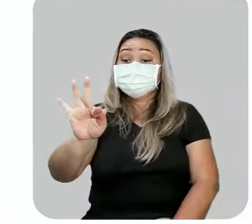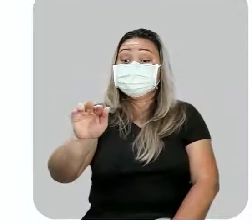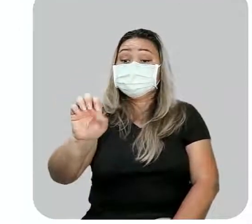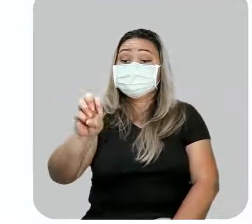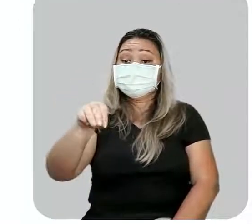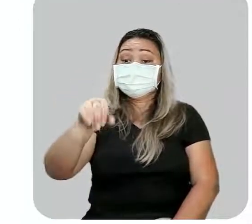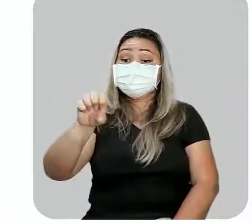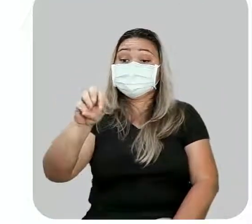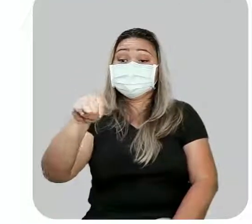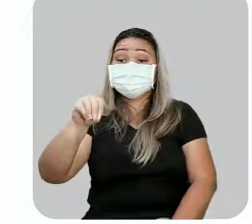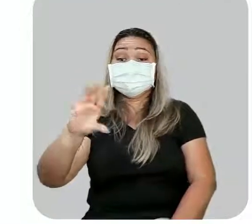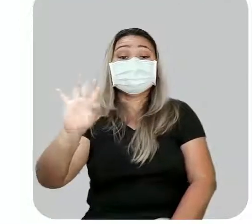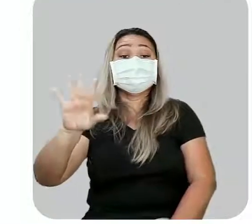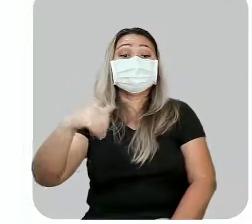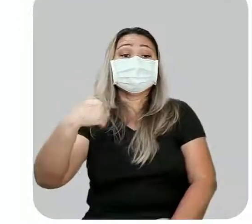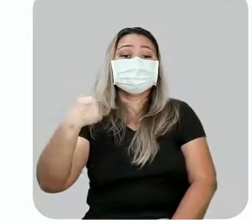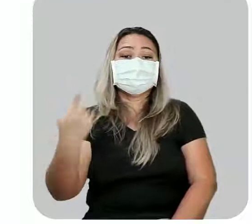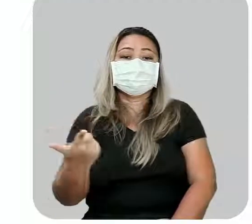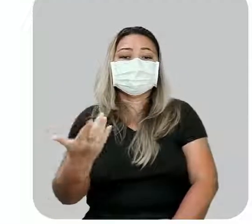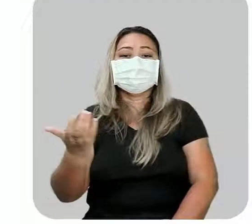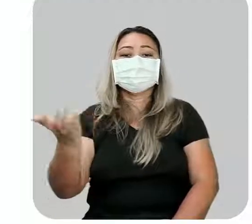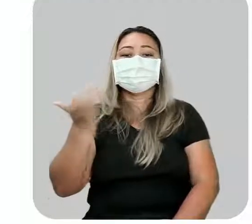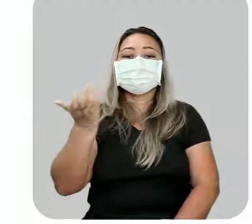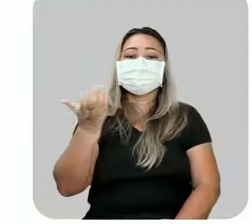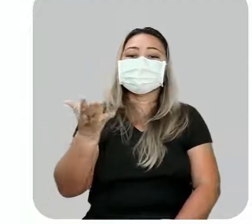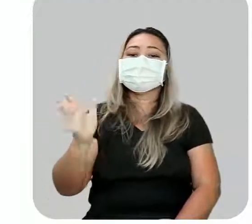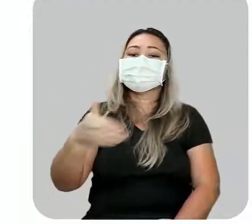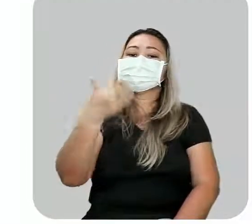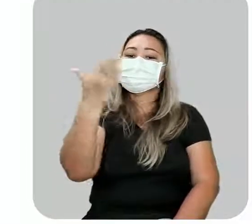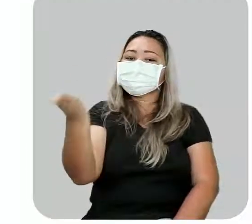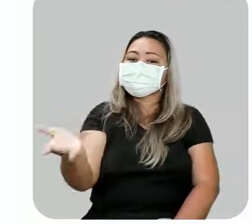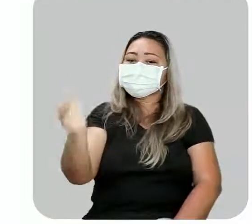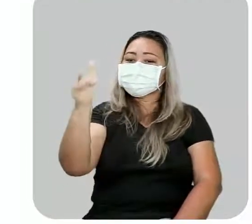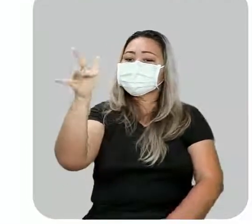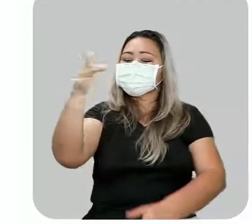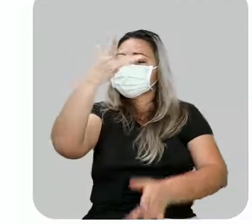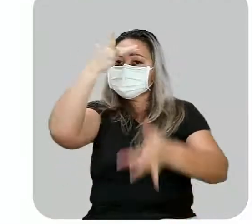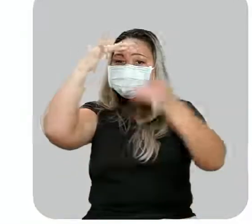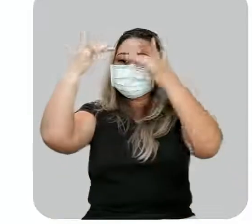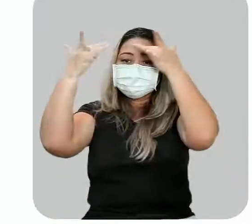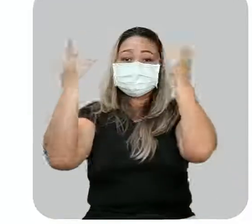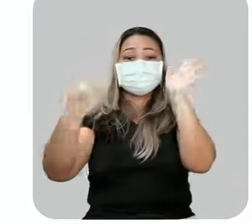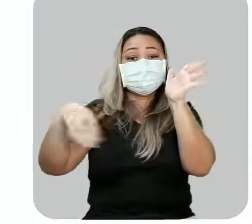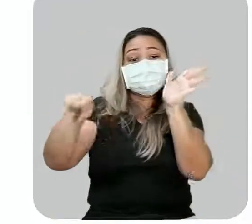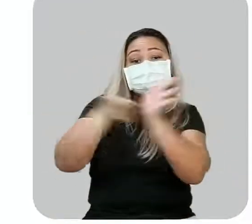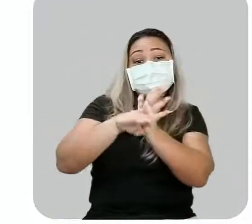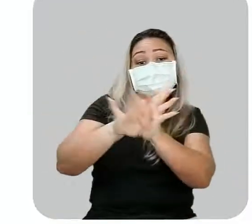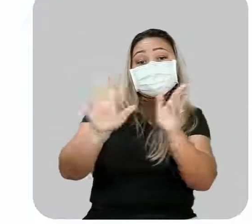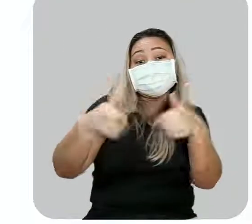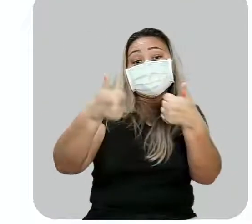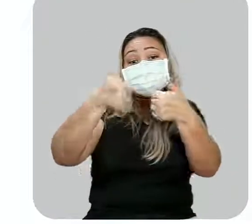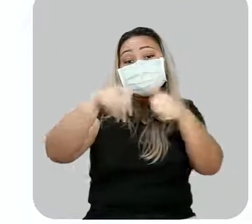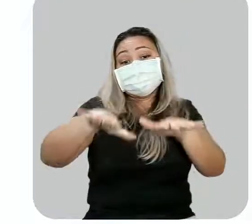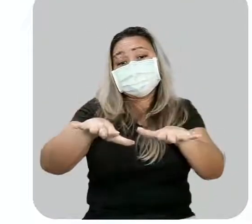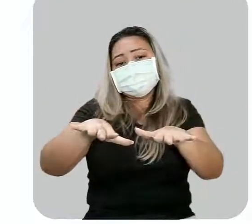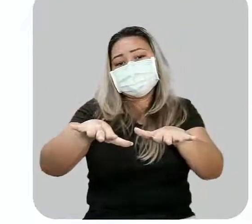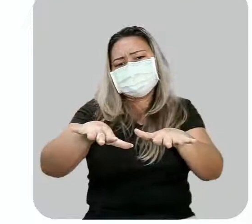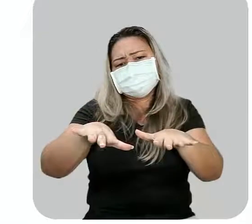Eufemismo, quando a indesejada das gentes chegar, não sei se dura o